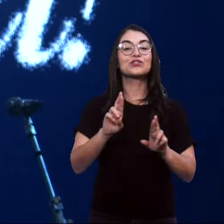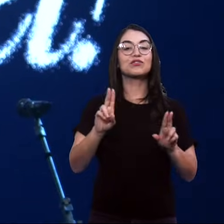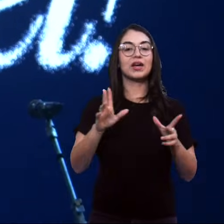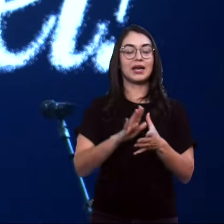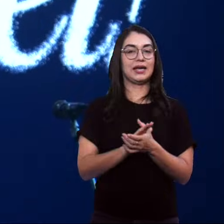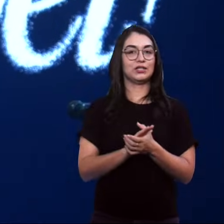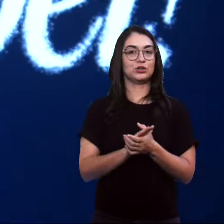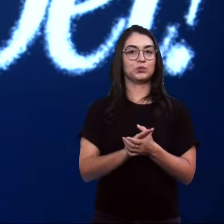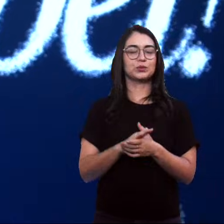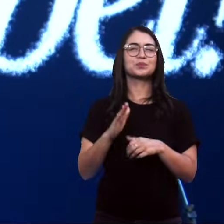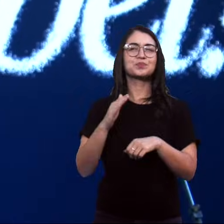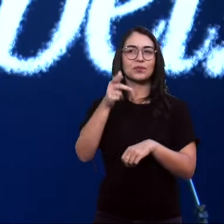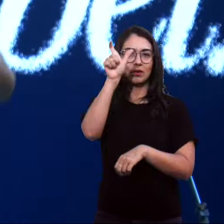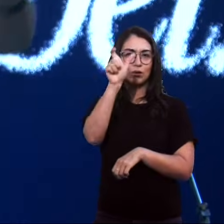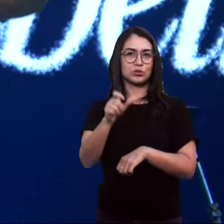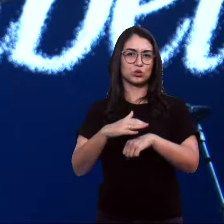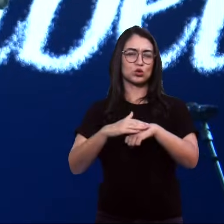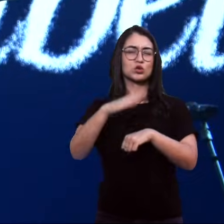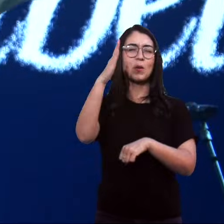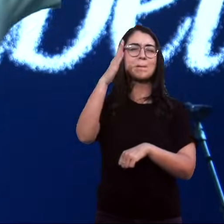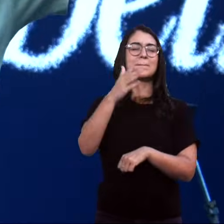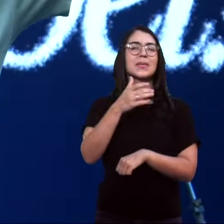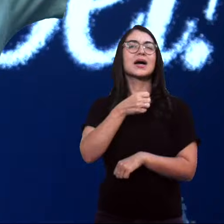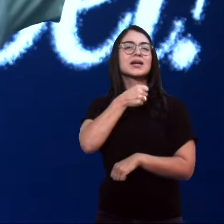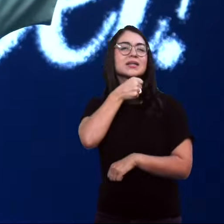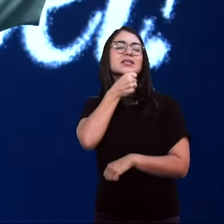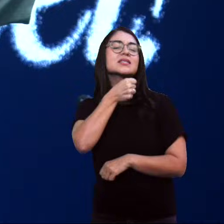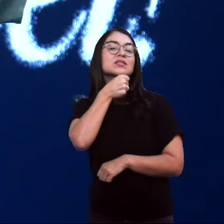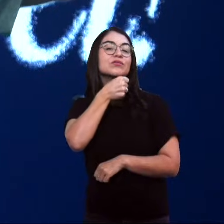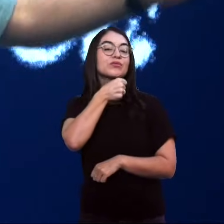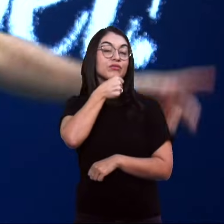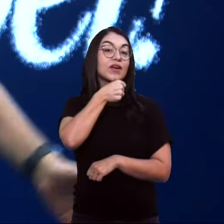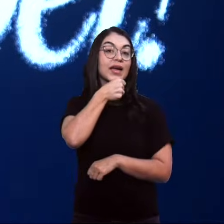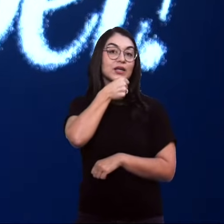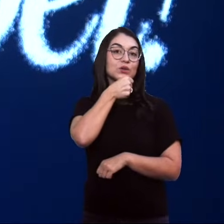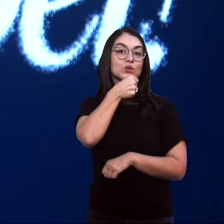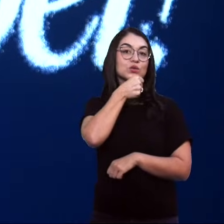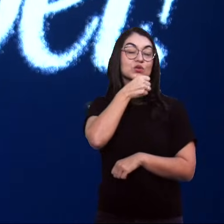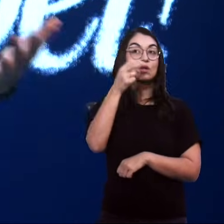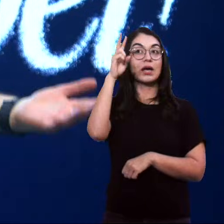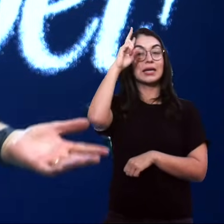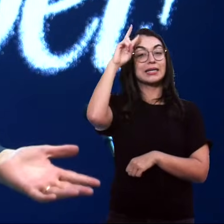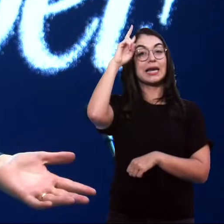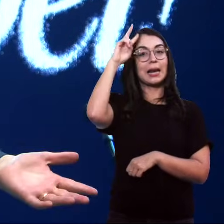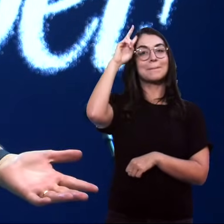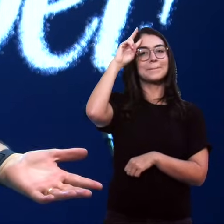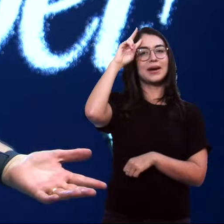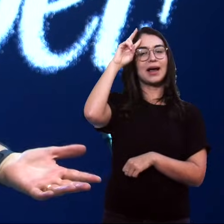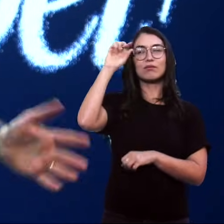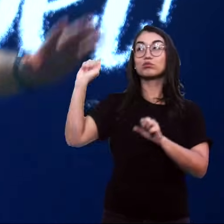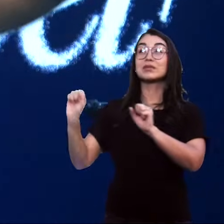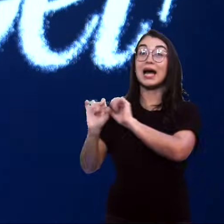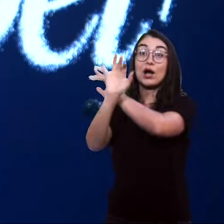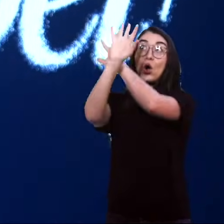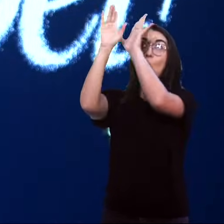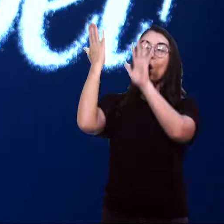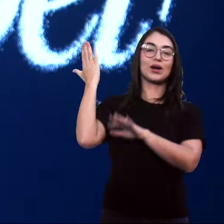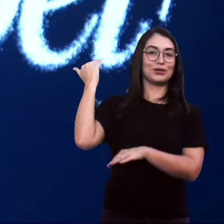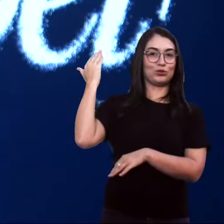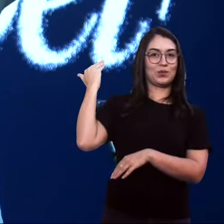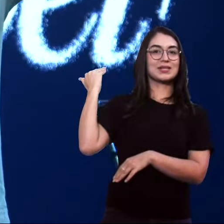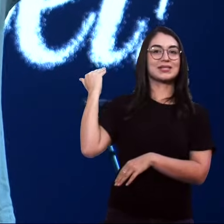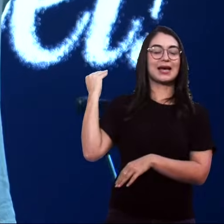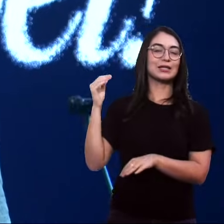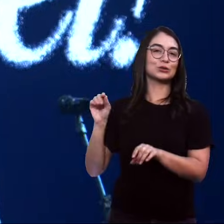mais velhos que tinham visto a glória do primeiro templo de Salomão, eles estavam tristes. Porque na época que